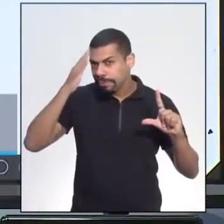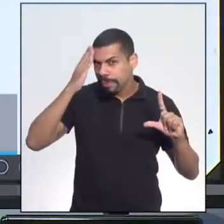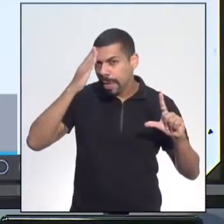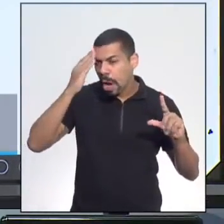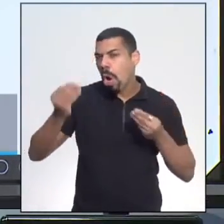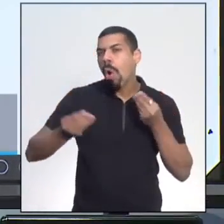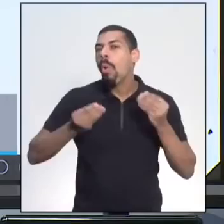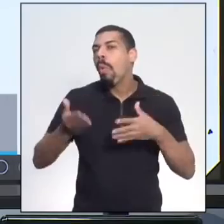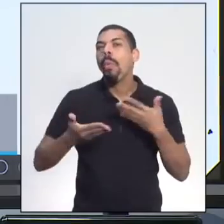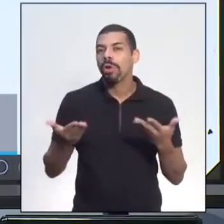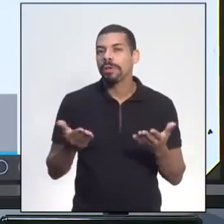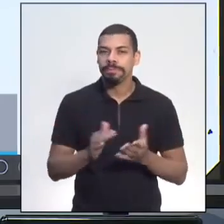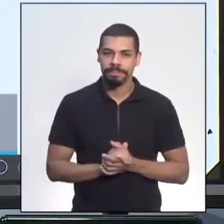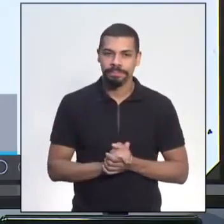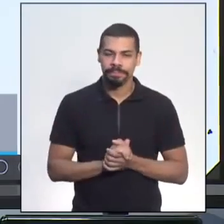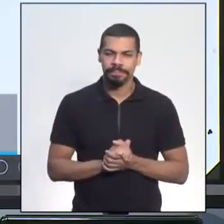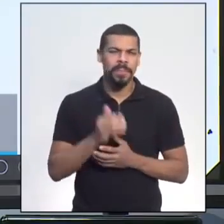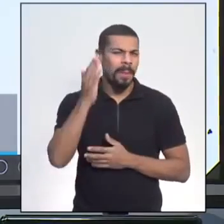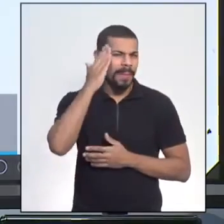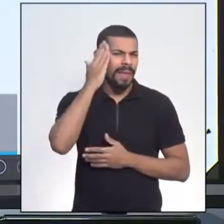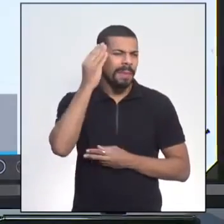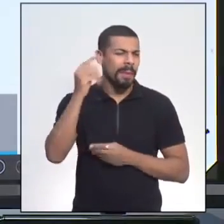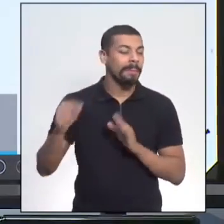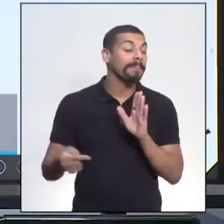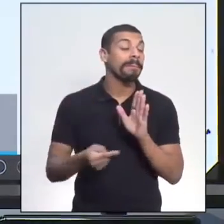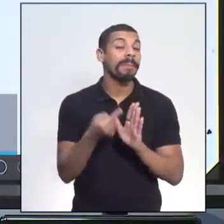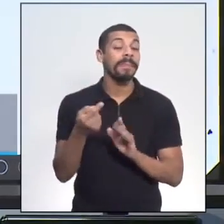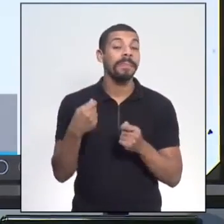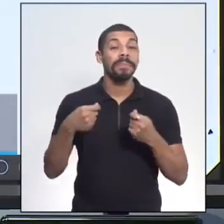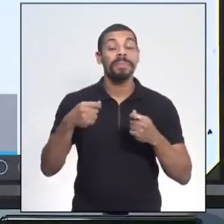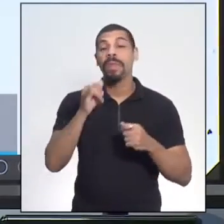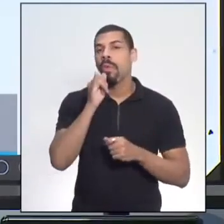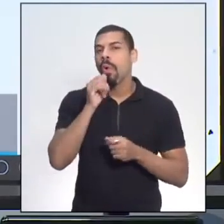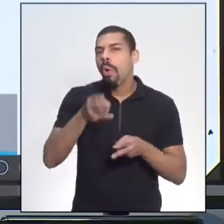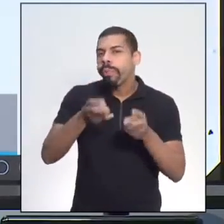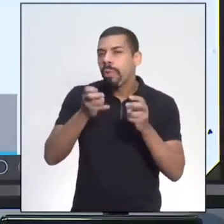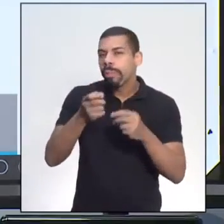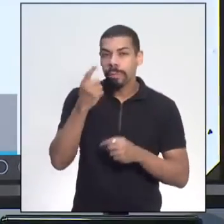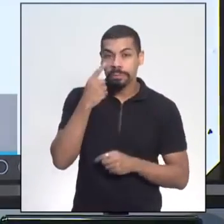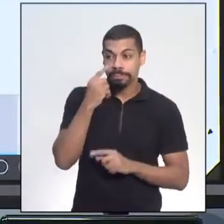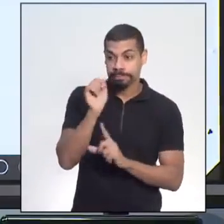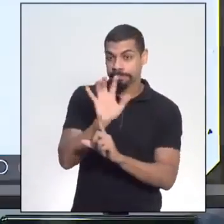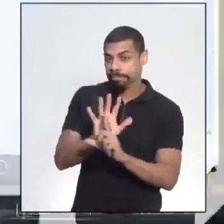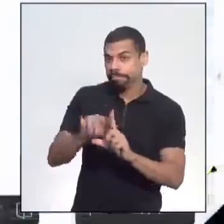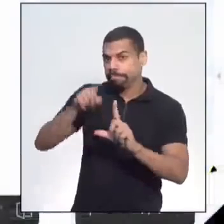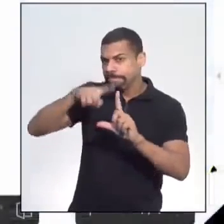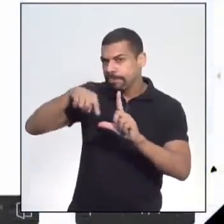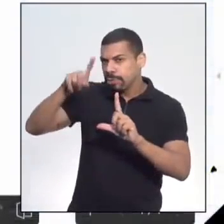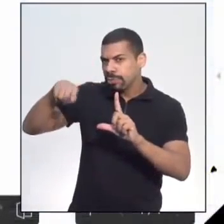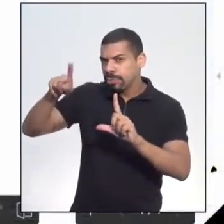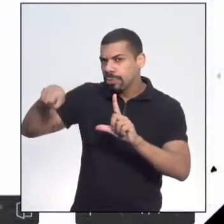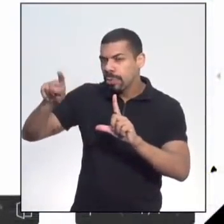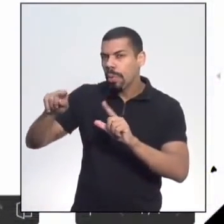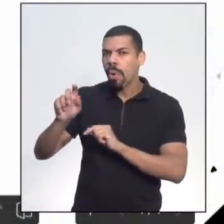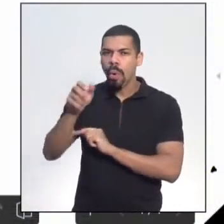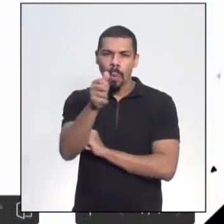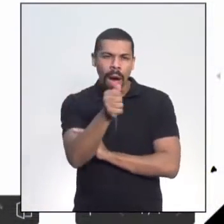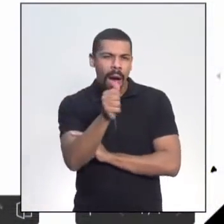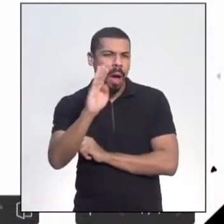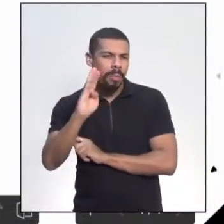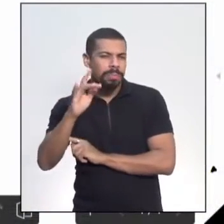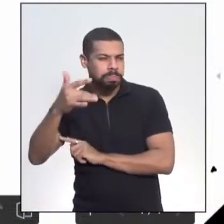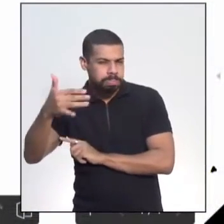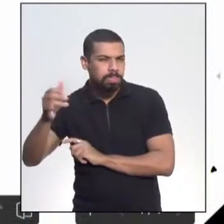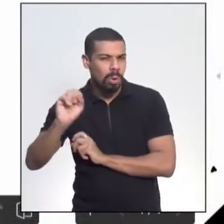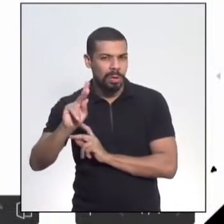é decrescente. Bom, para saber disso, primeiro a gente vai começar observando o gráfico. Depois a gente vai observar o A e assim por diante, tá